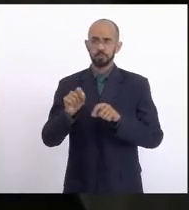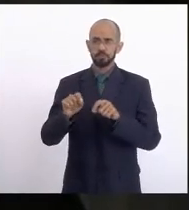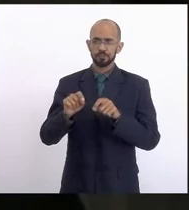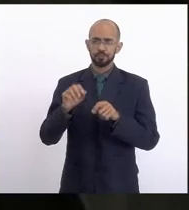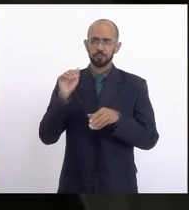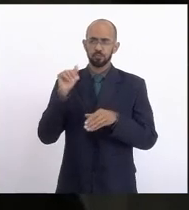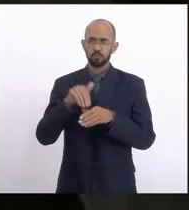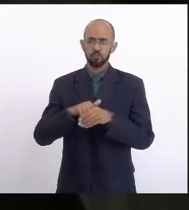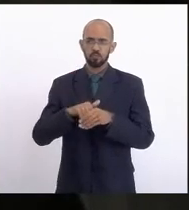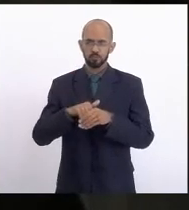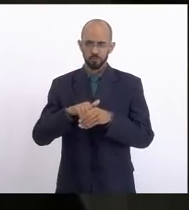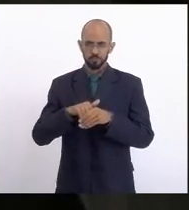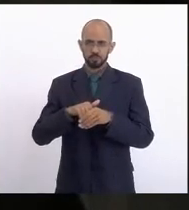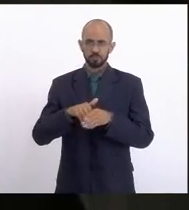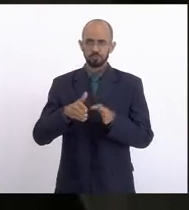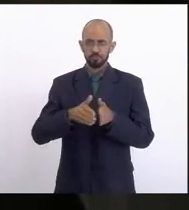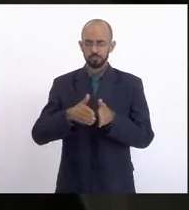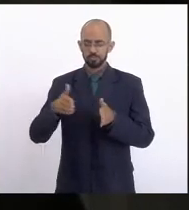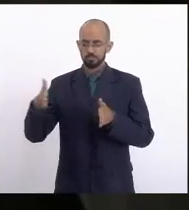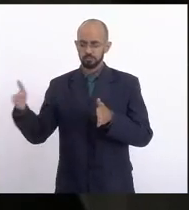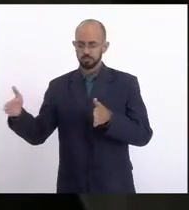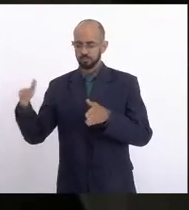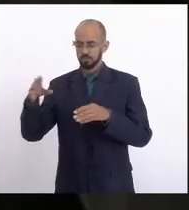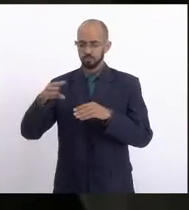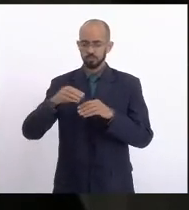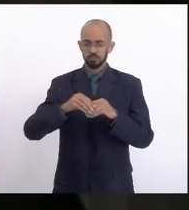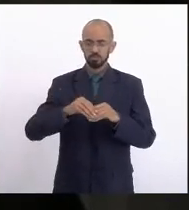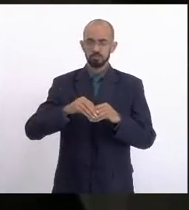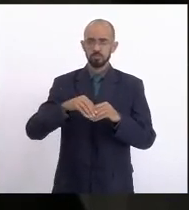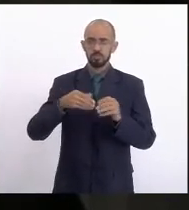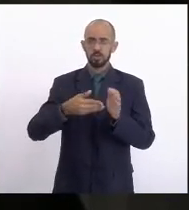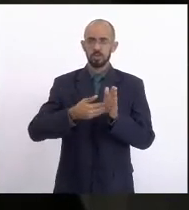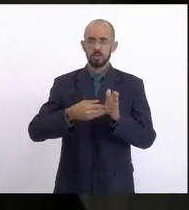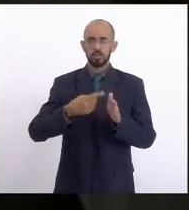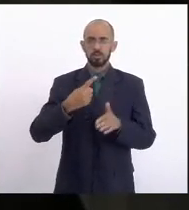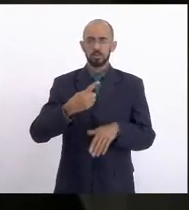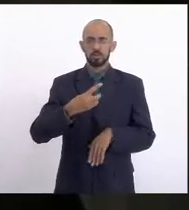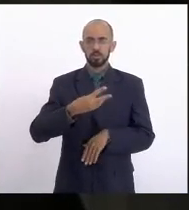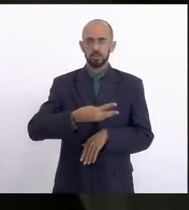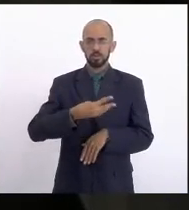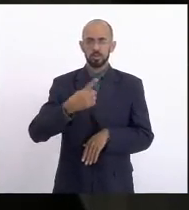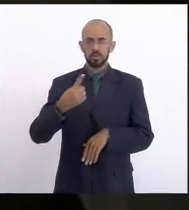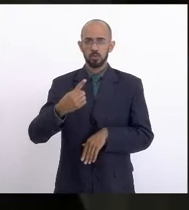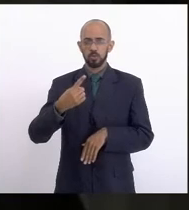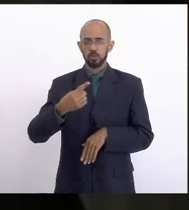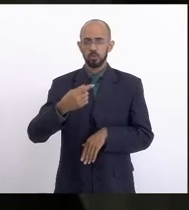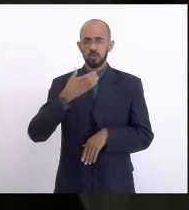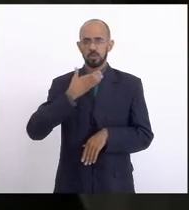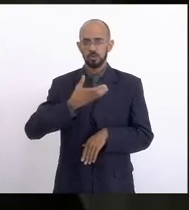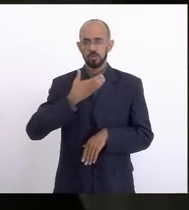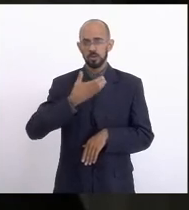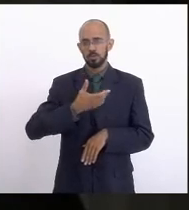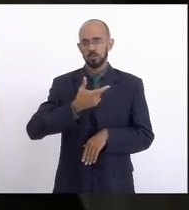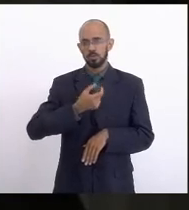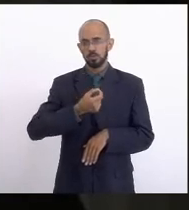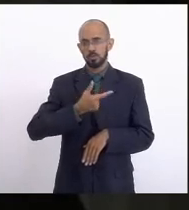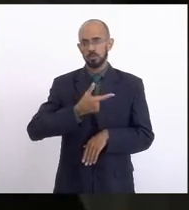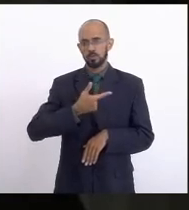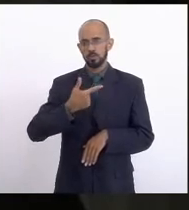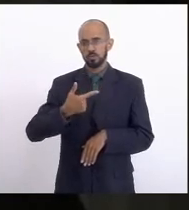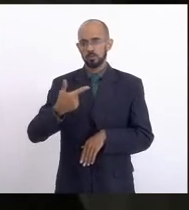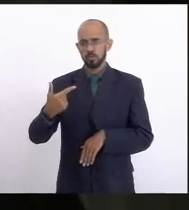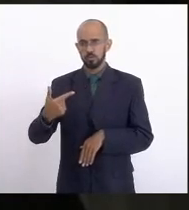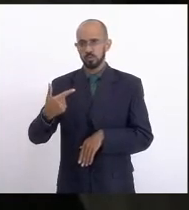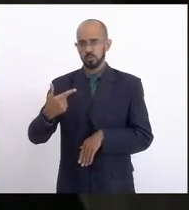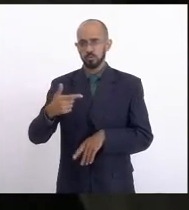votaremos para estendê-lo até 31 de dezembro de 22. Porque mesmo